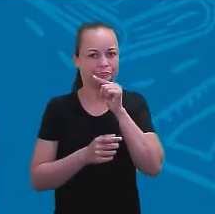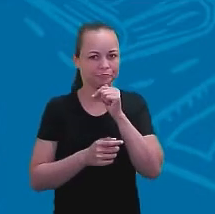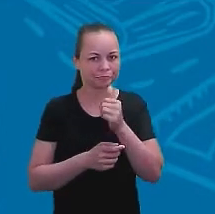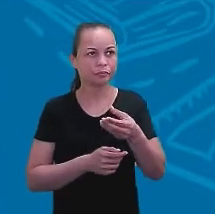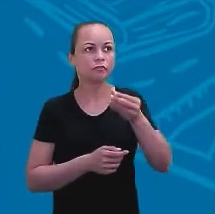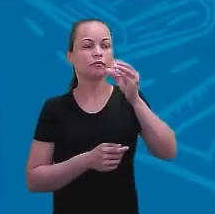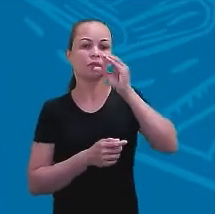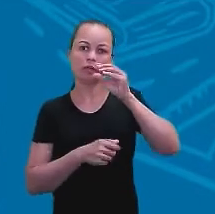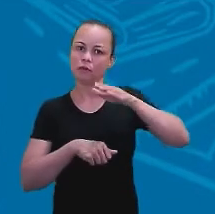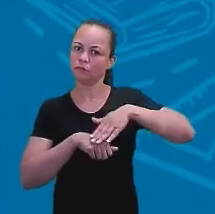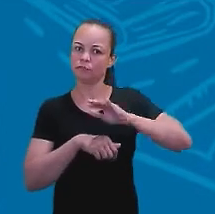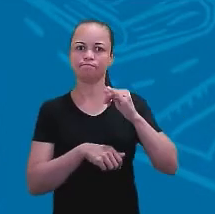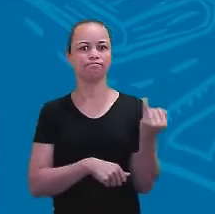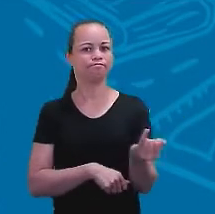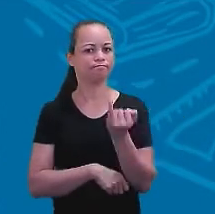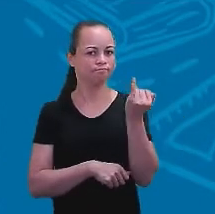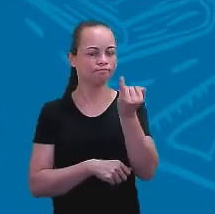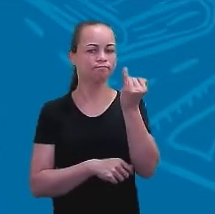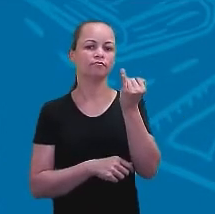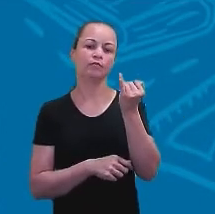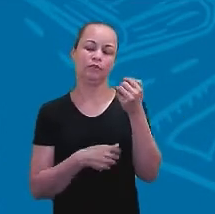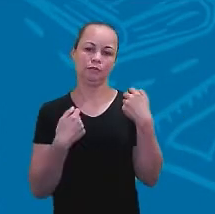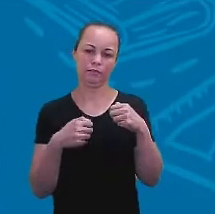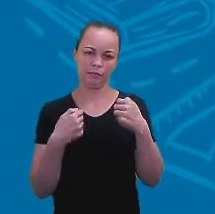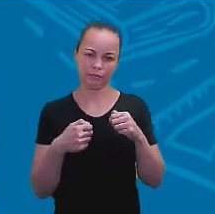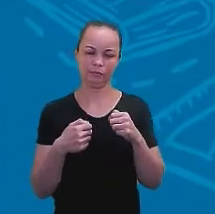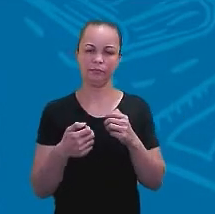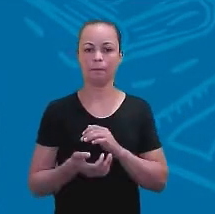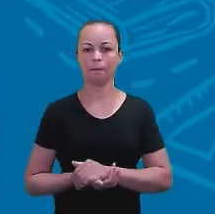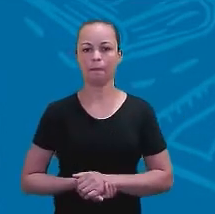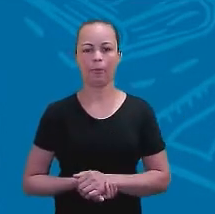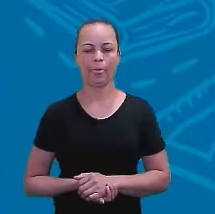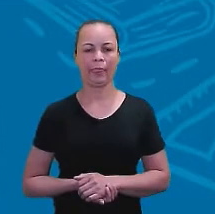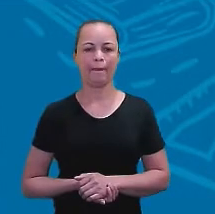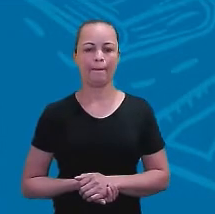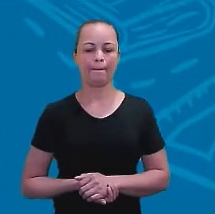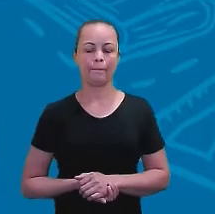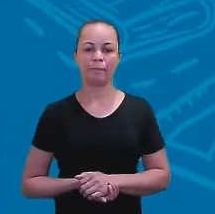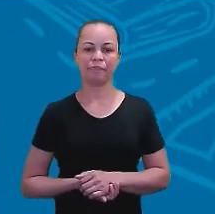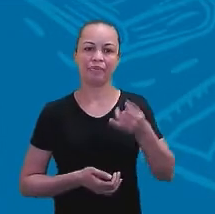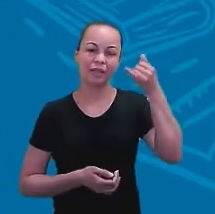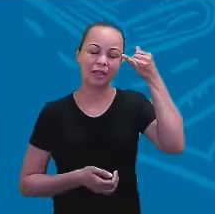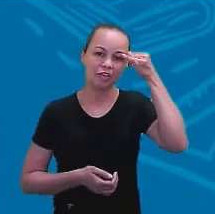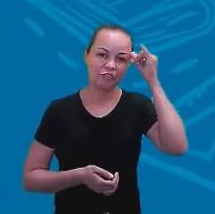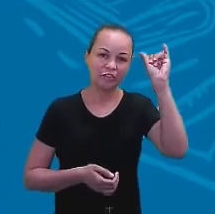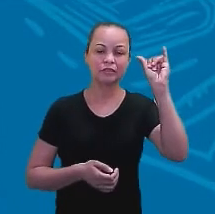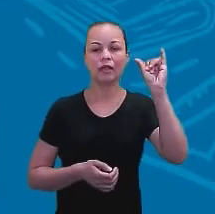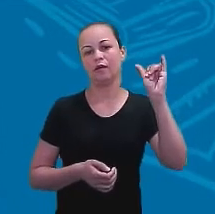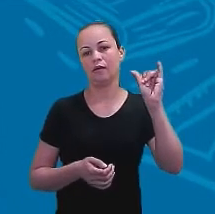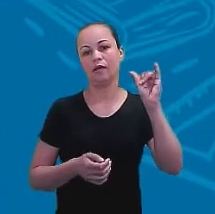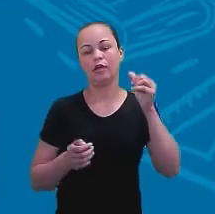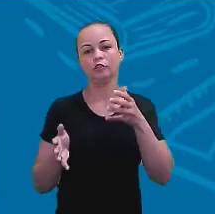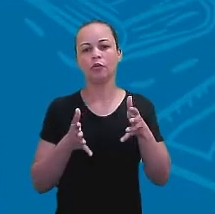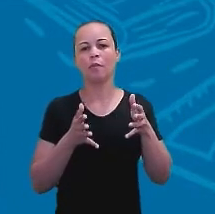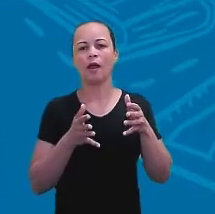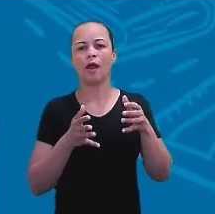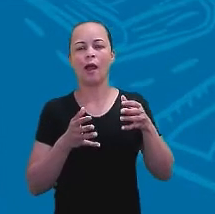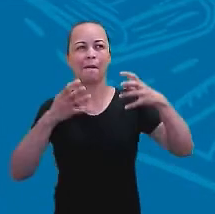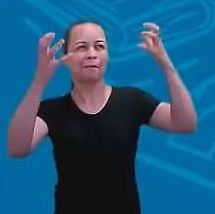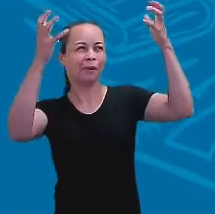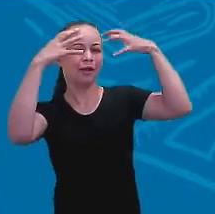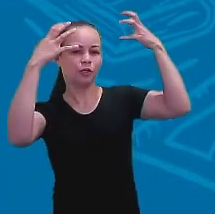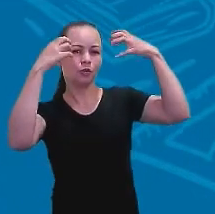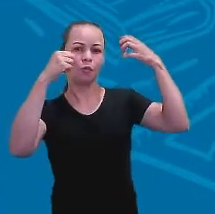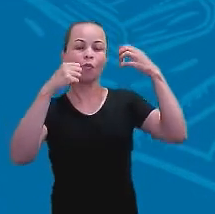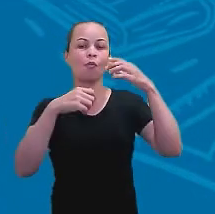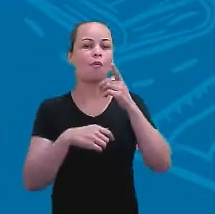uma questão fundamental, a gente precisa estar se hidratando, evitar tomar banho com água muito